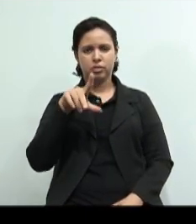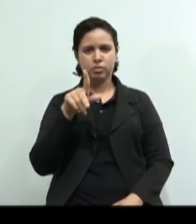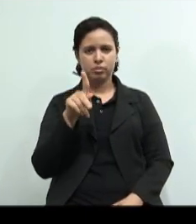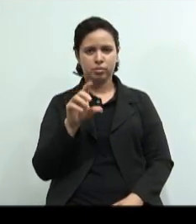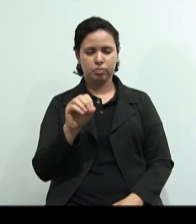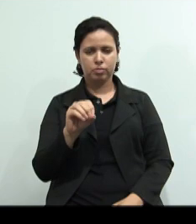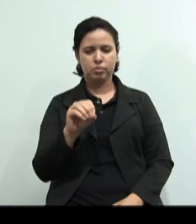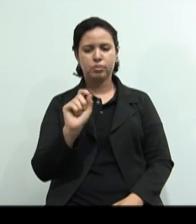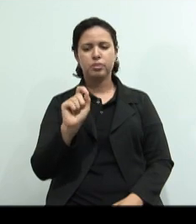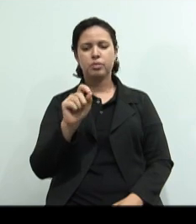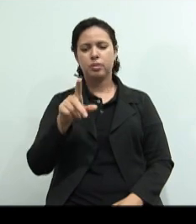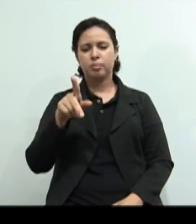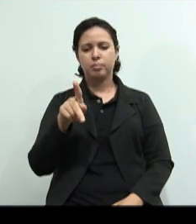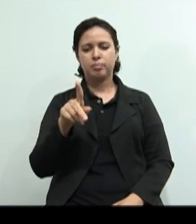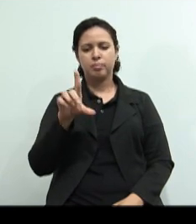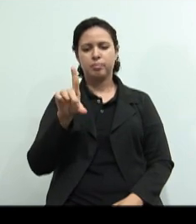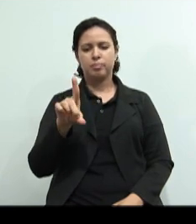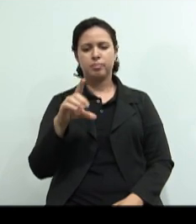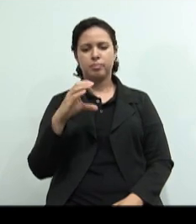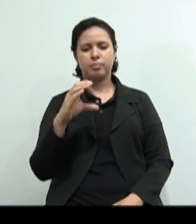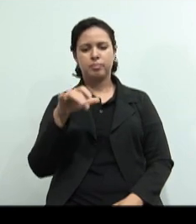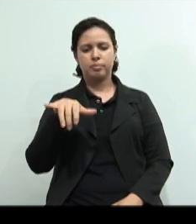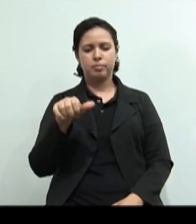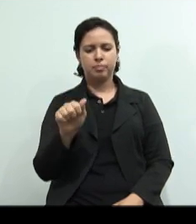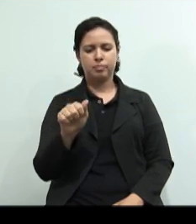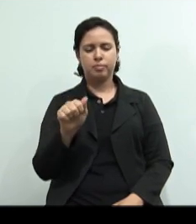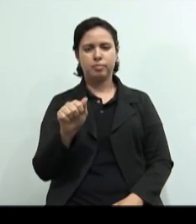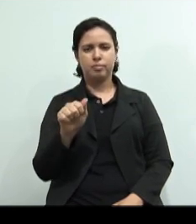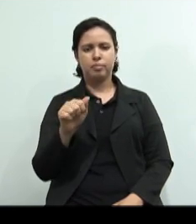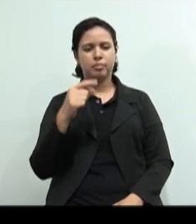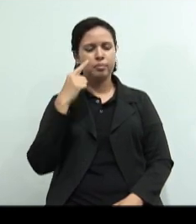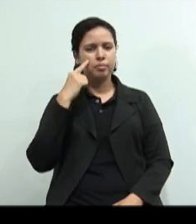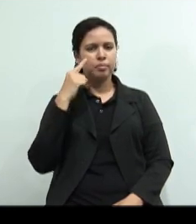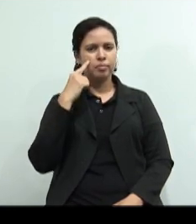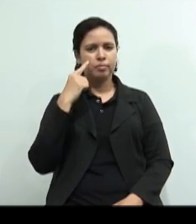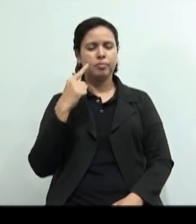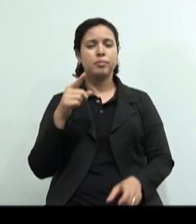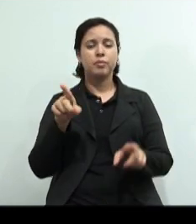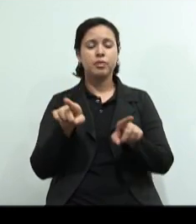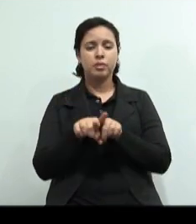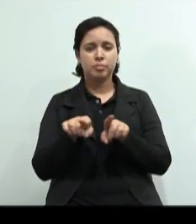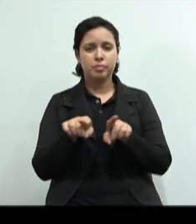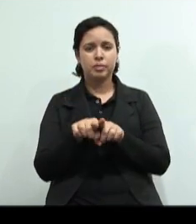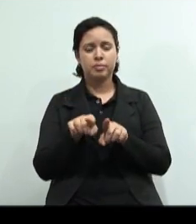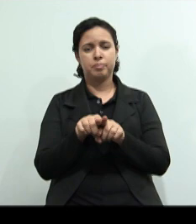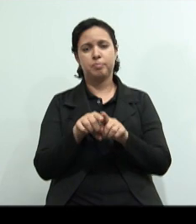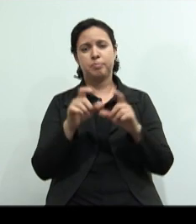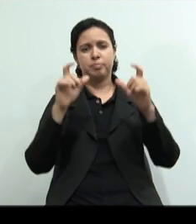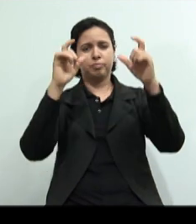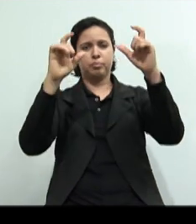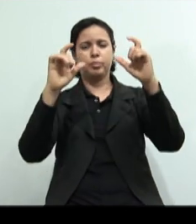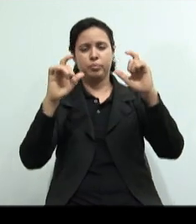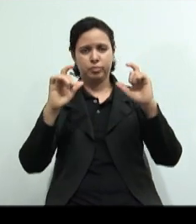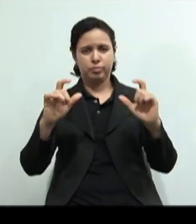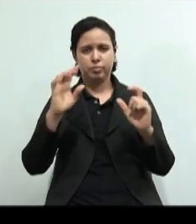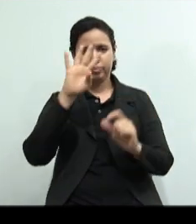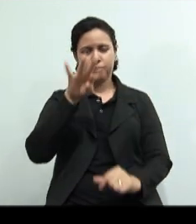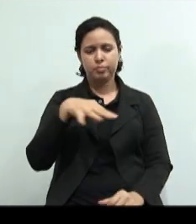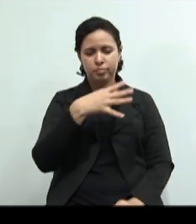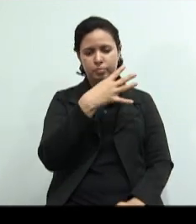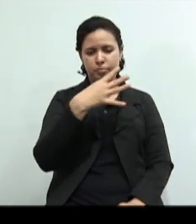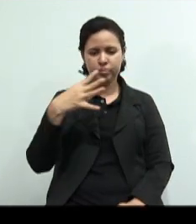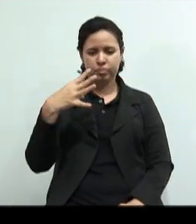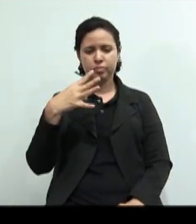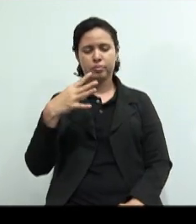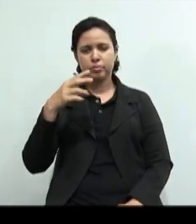o fluxograma e o programa 5S. Né? Então, na